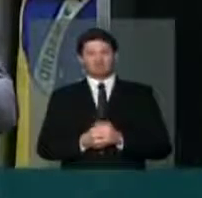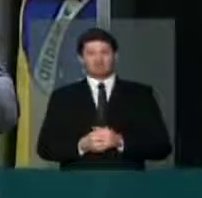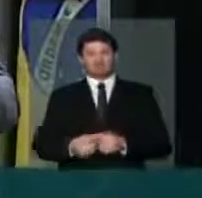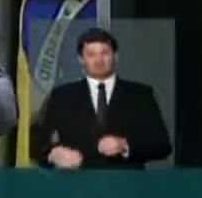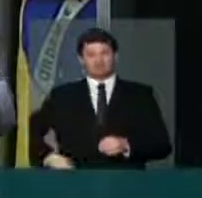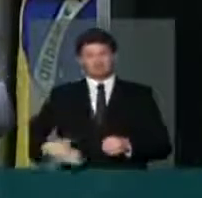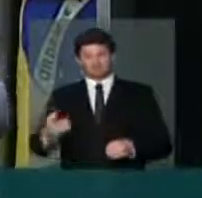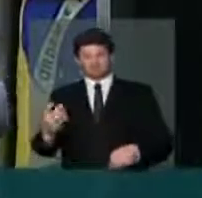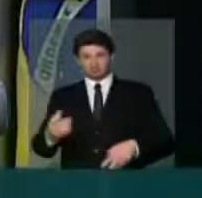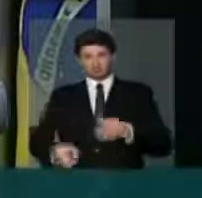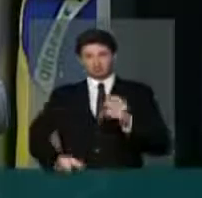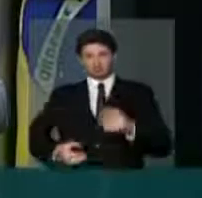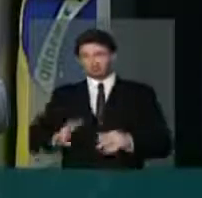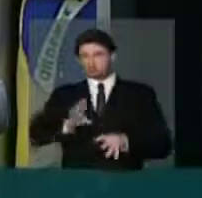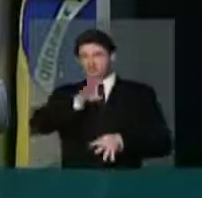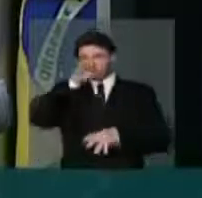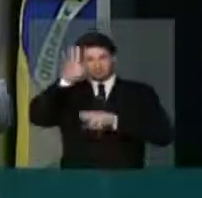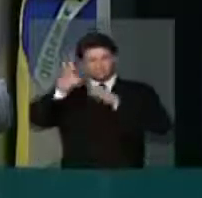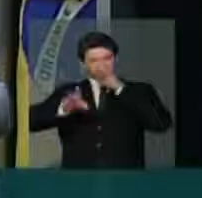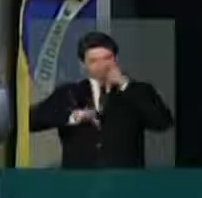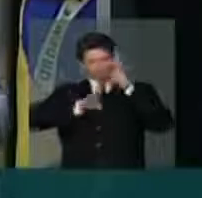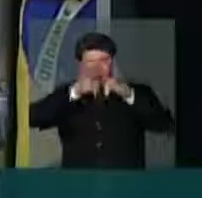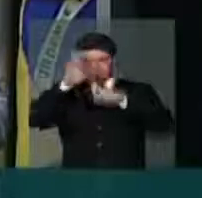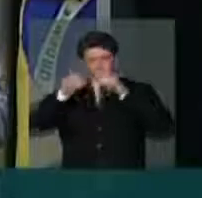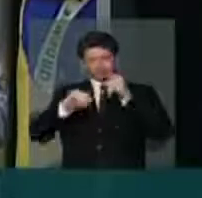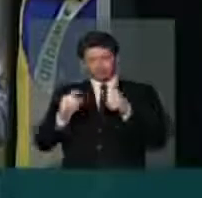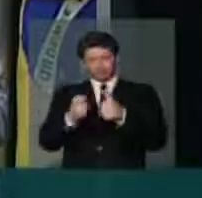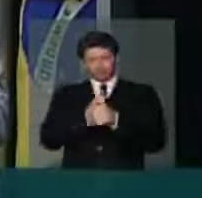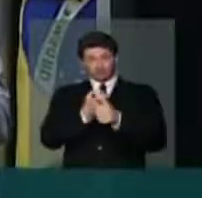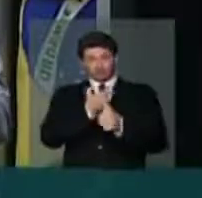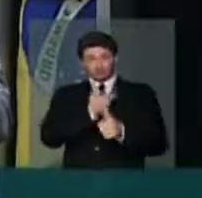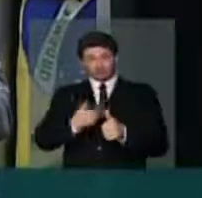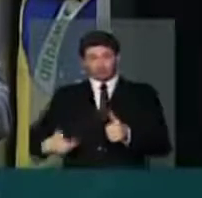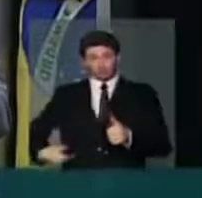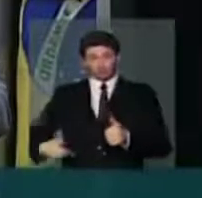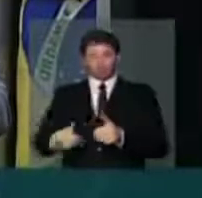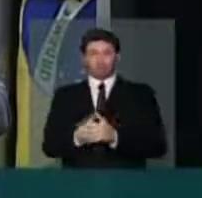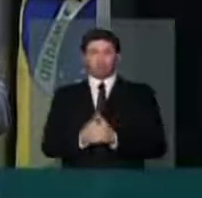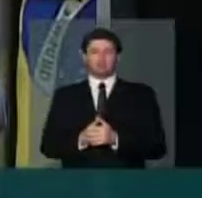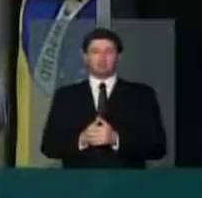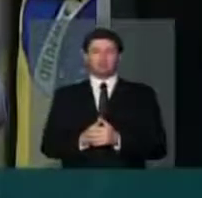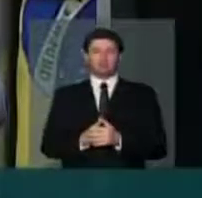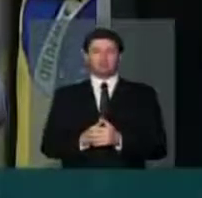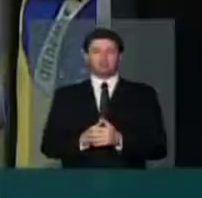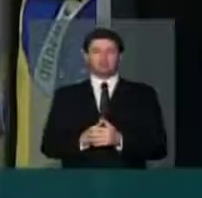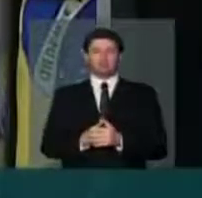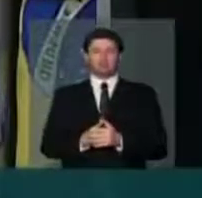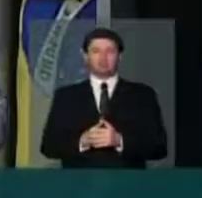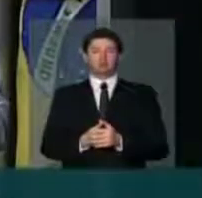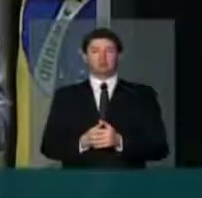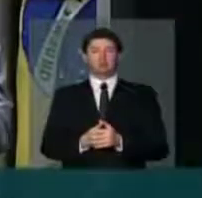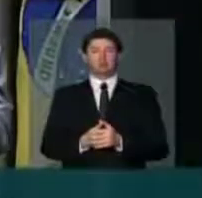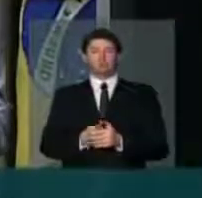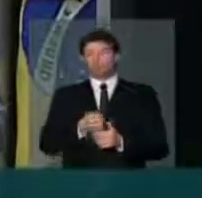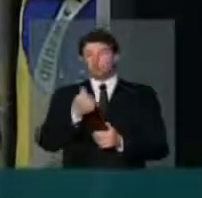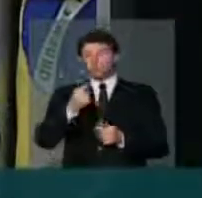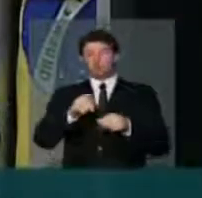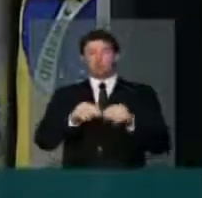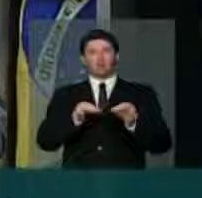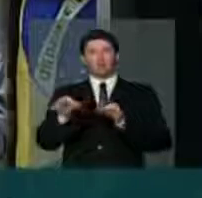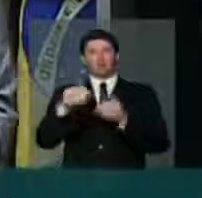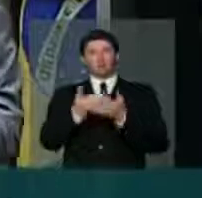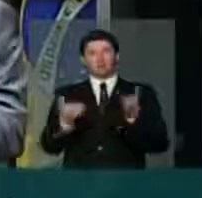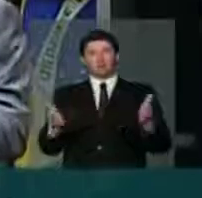Gastos estratosféricos, dívida pública prestes a se tornar